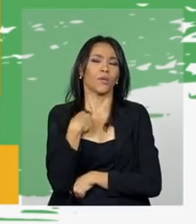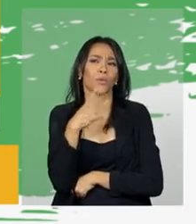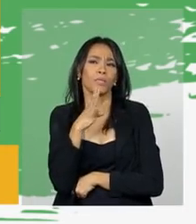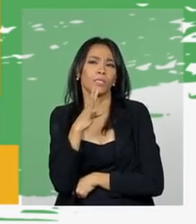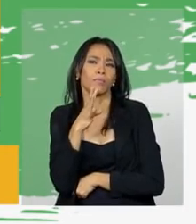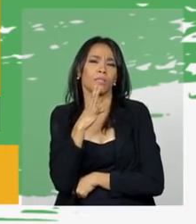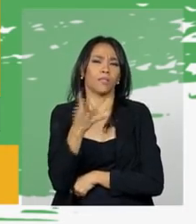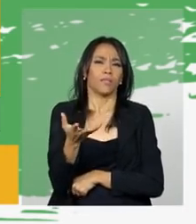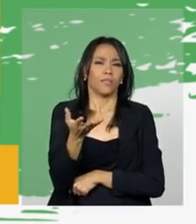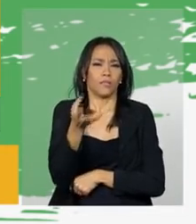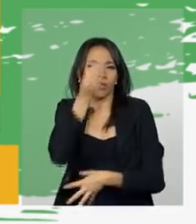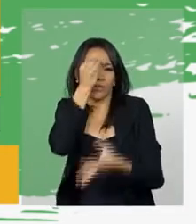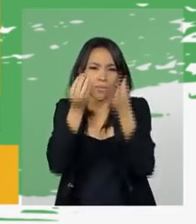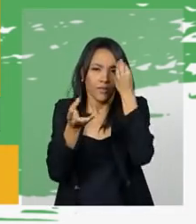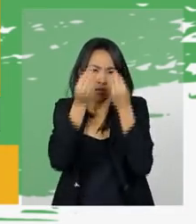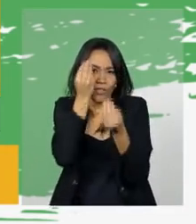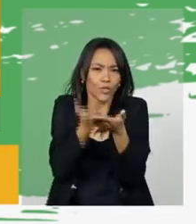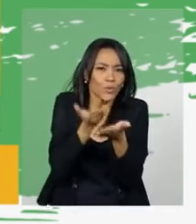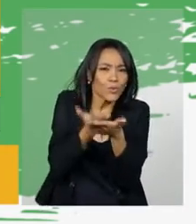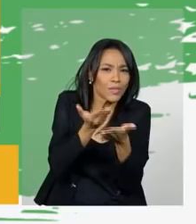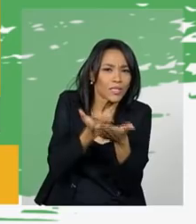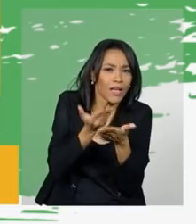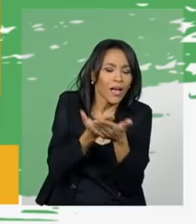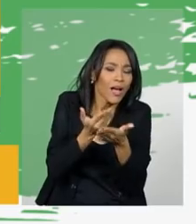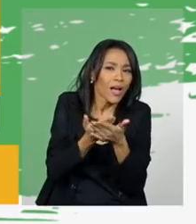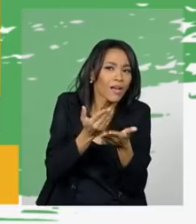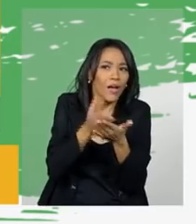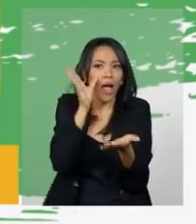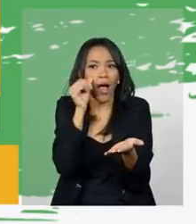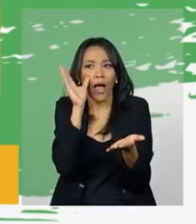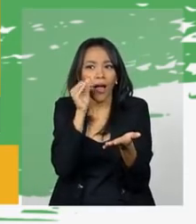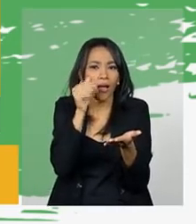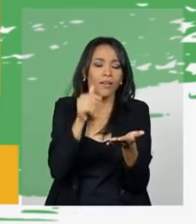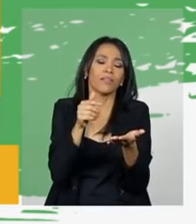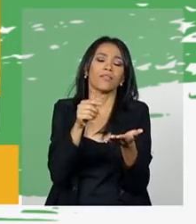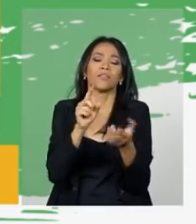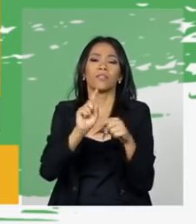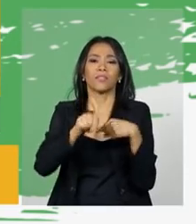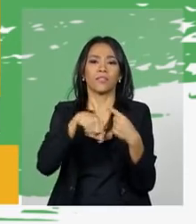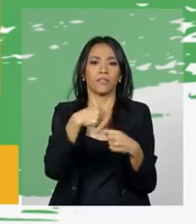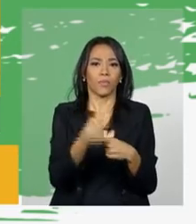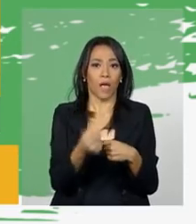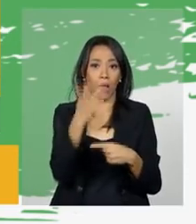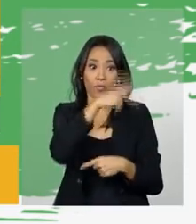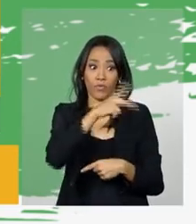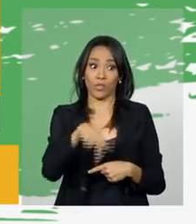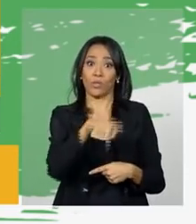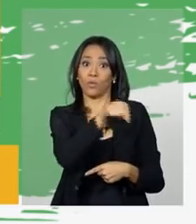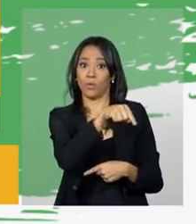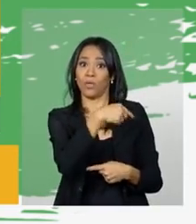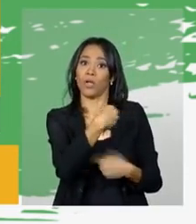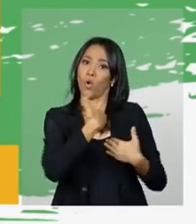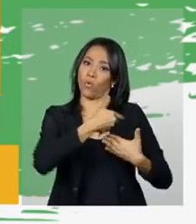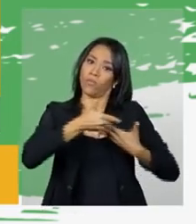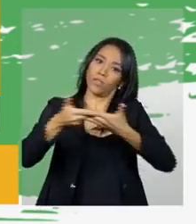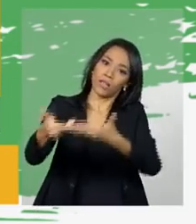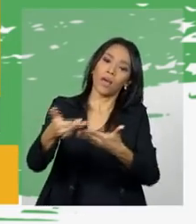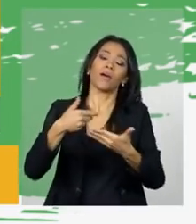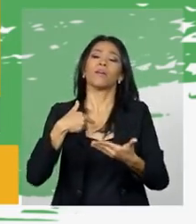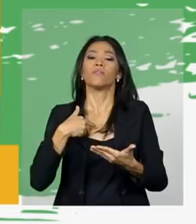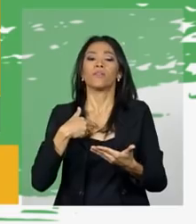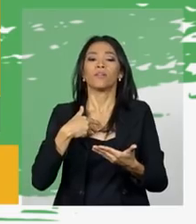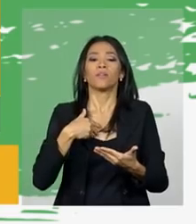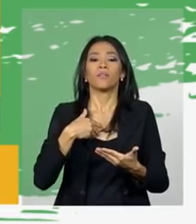conhecimento materialmente, eu estudava, e a gente naqueles dias, a nossa professora também convidava para a gente ir com